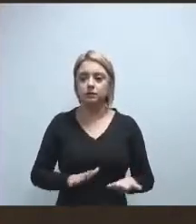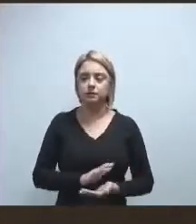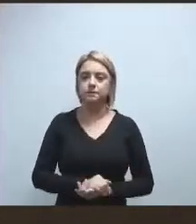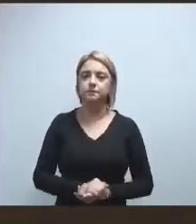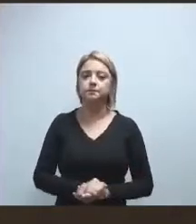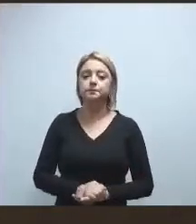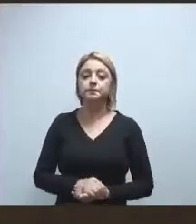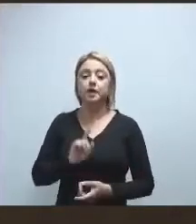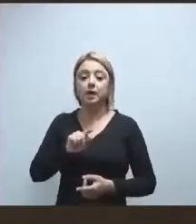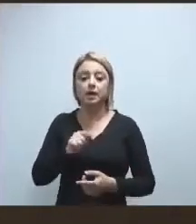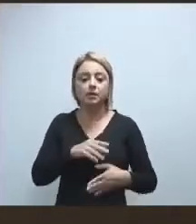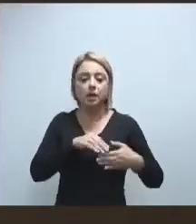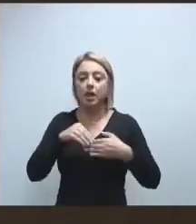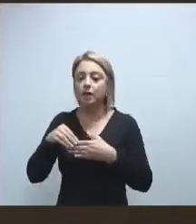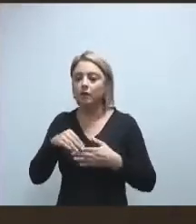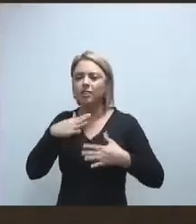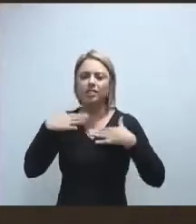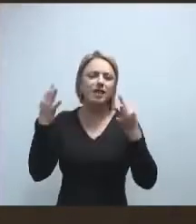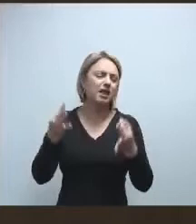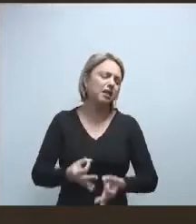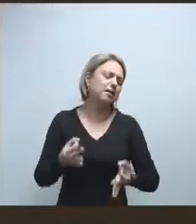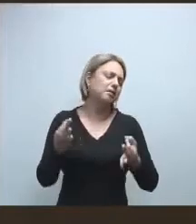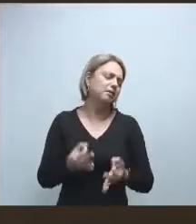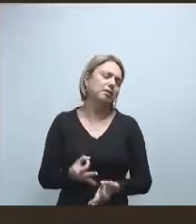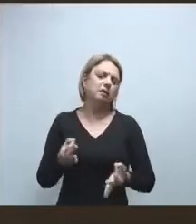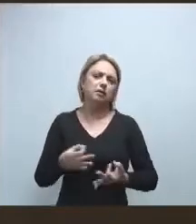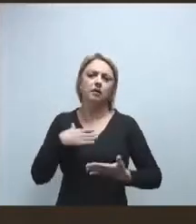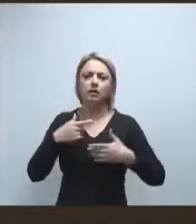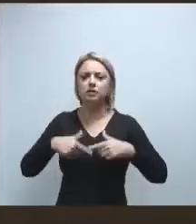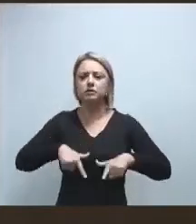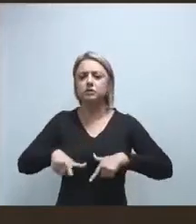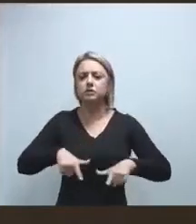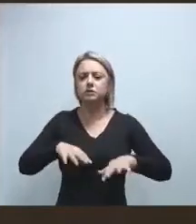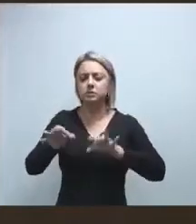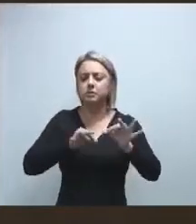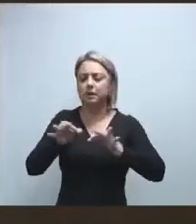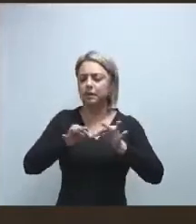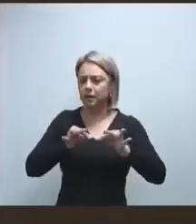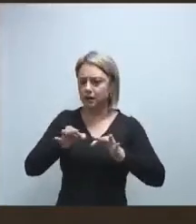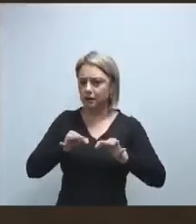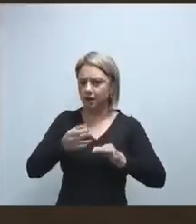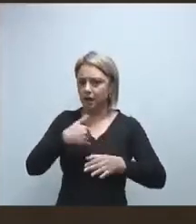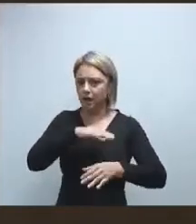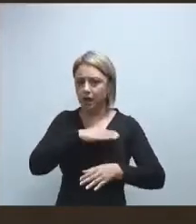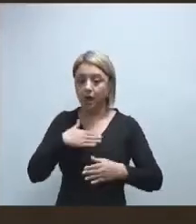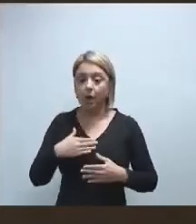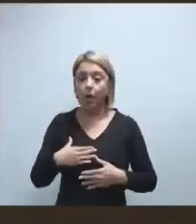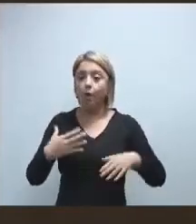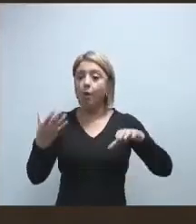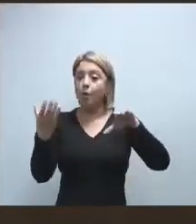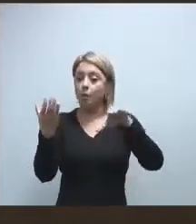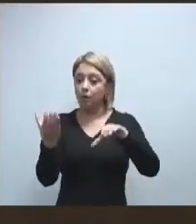isso levou a certeza de que nós temos que preparar o congresso nacional para a